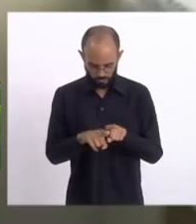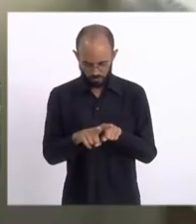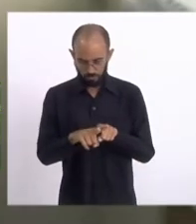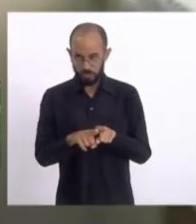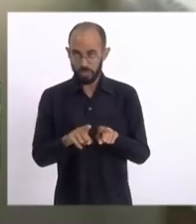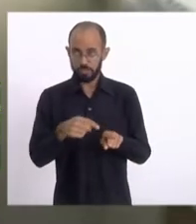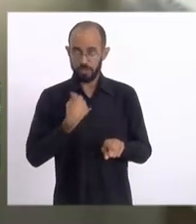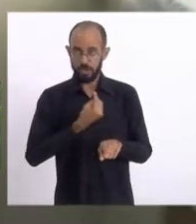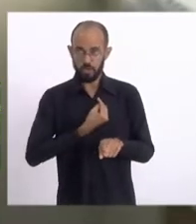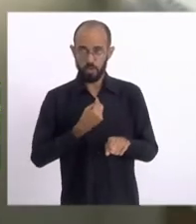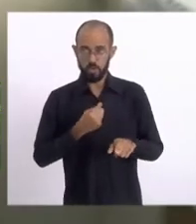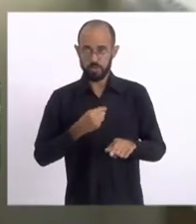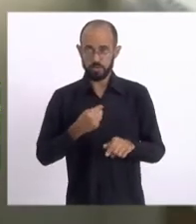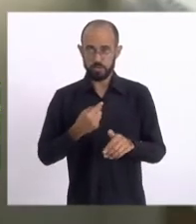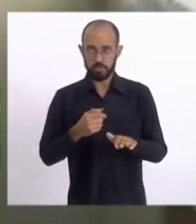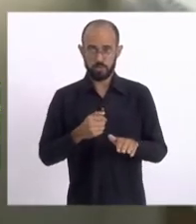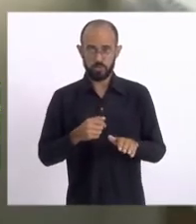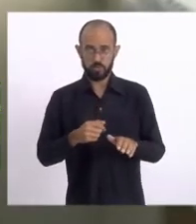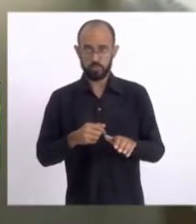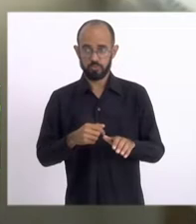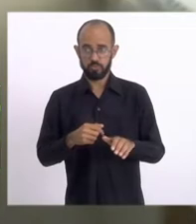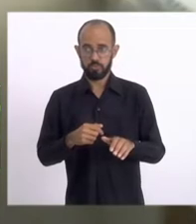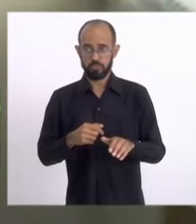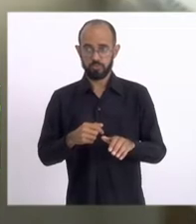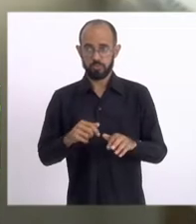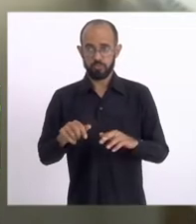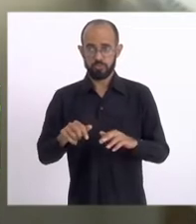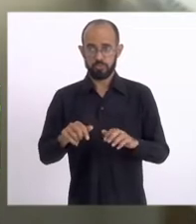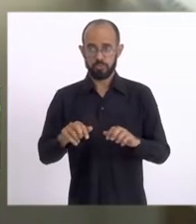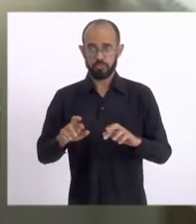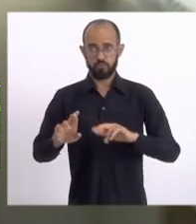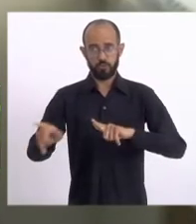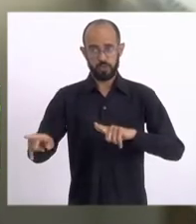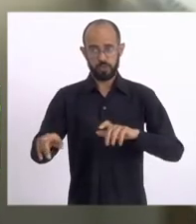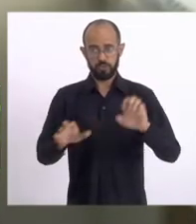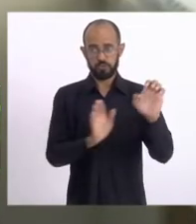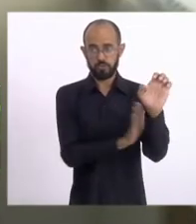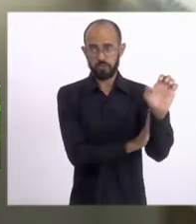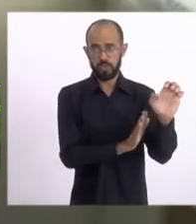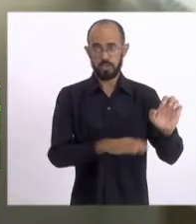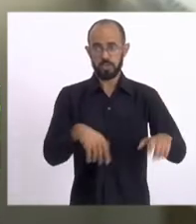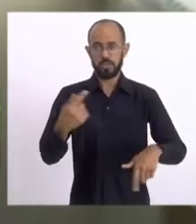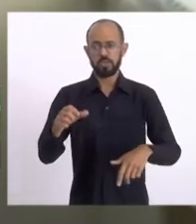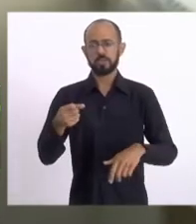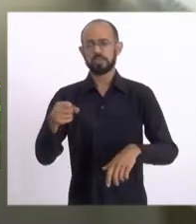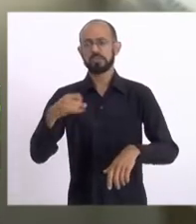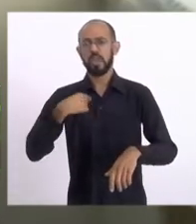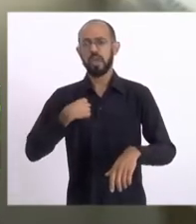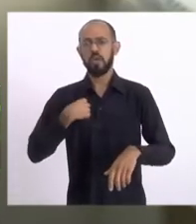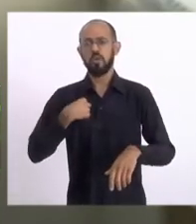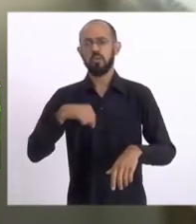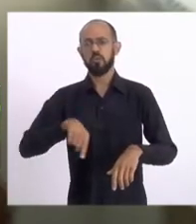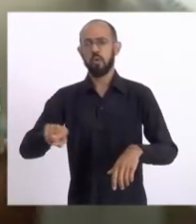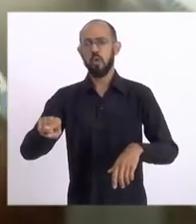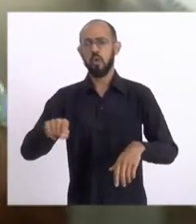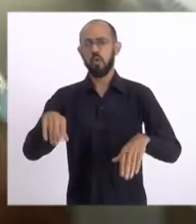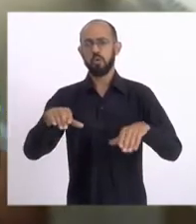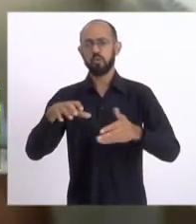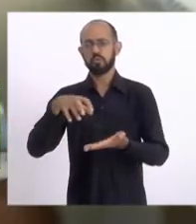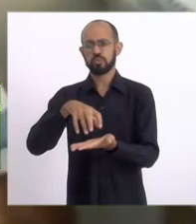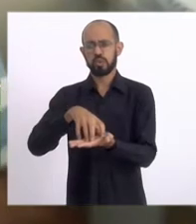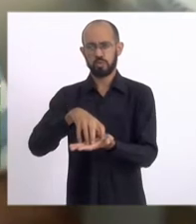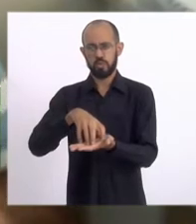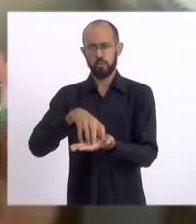de oposição, quer dizer que se eu for num órgão e vou com